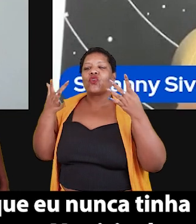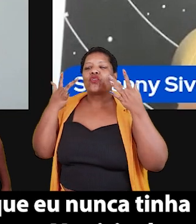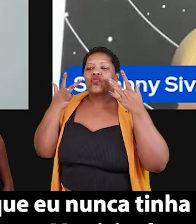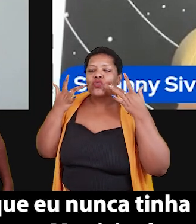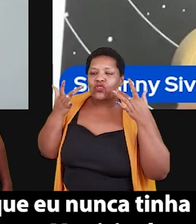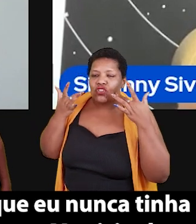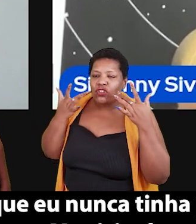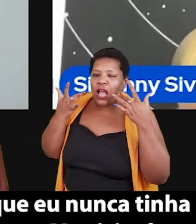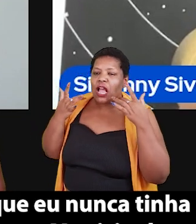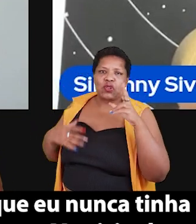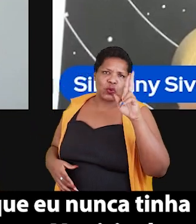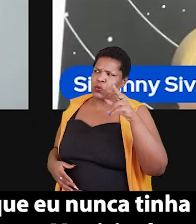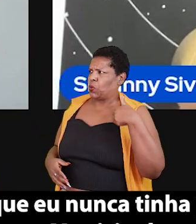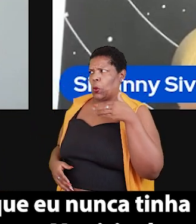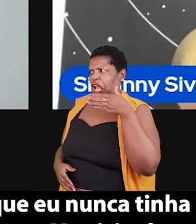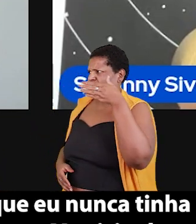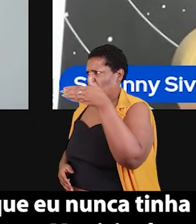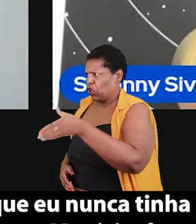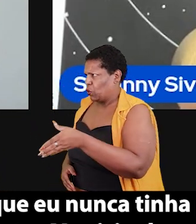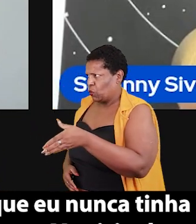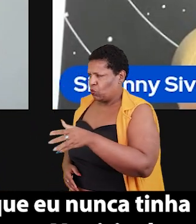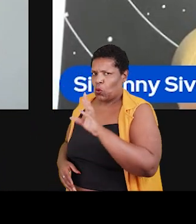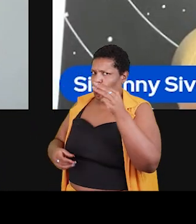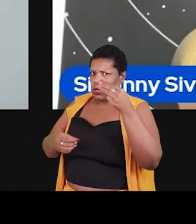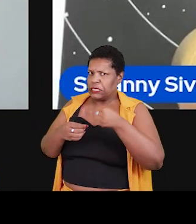Teatro Municipal, coisa que eu nunca tinha pisado lá no Teatro Municipal.